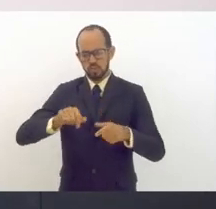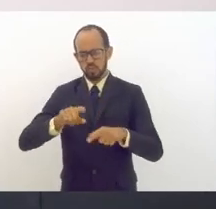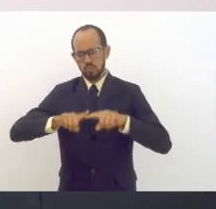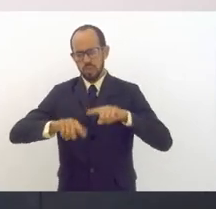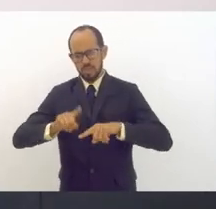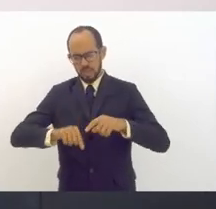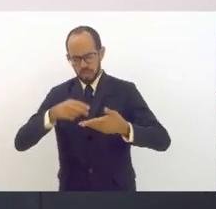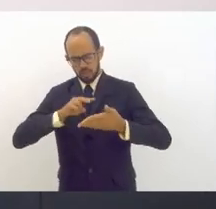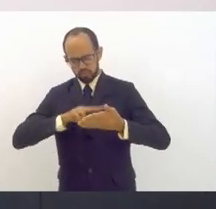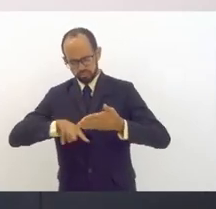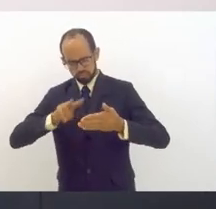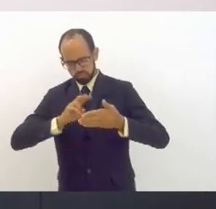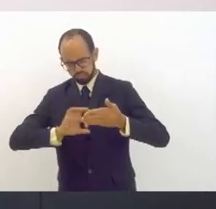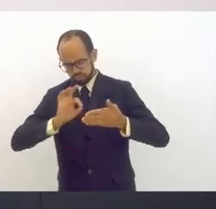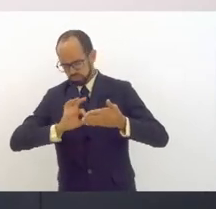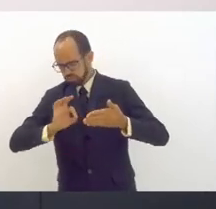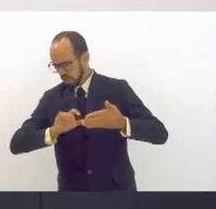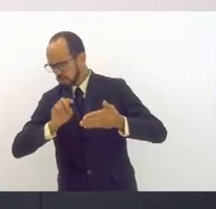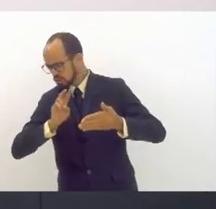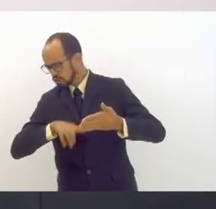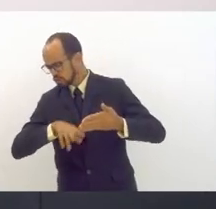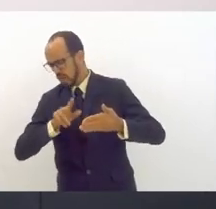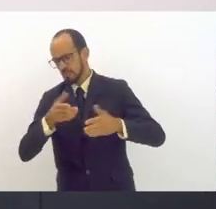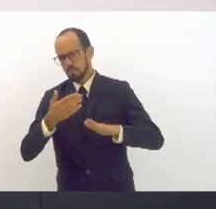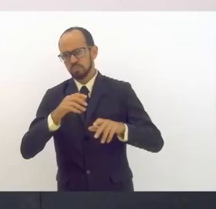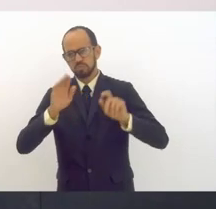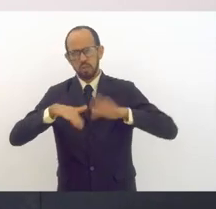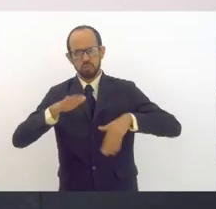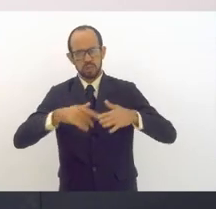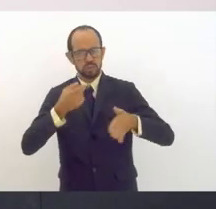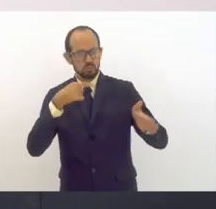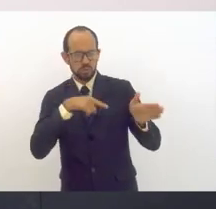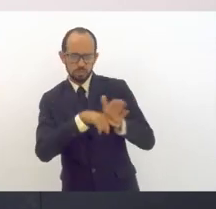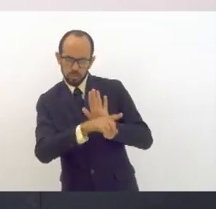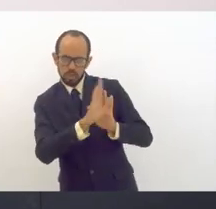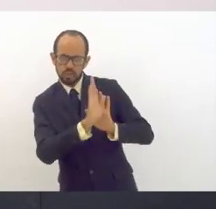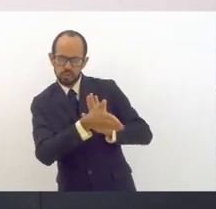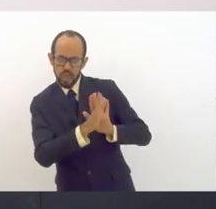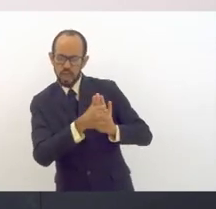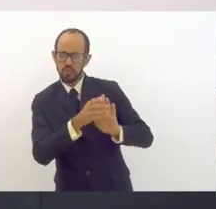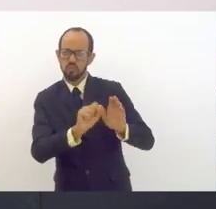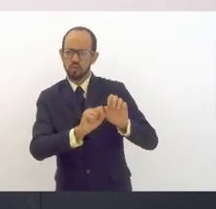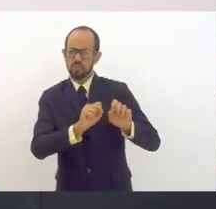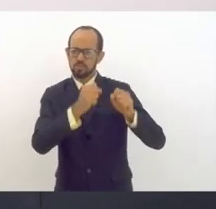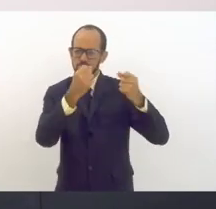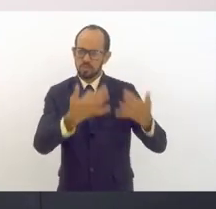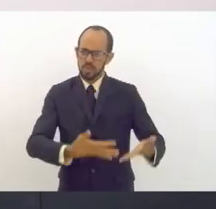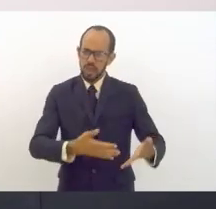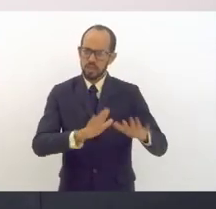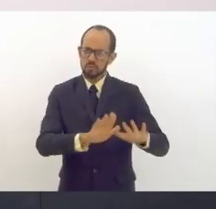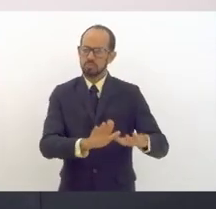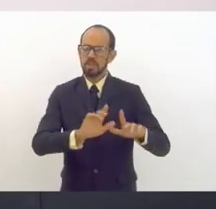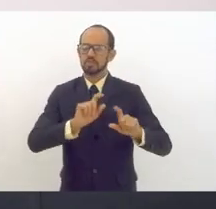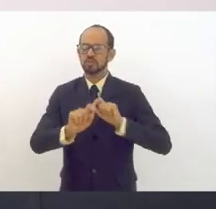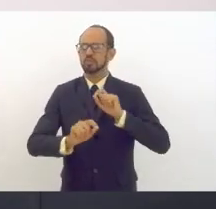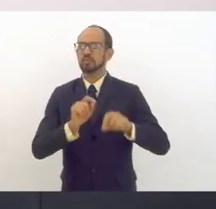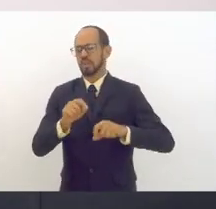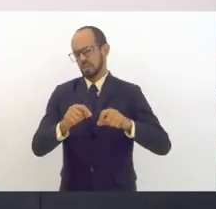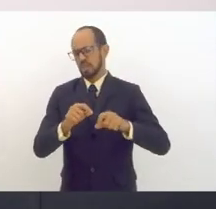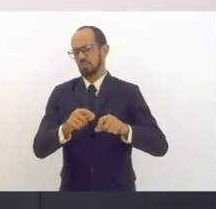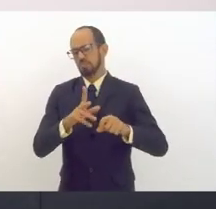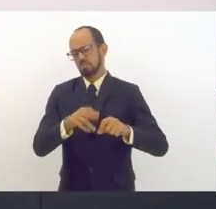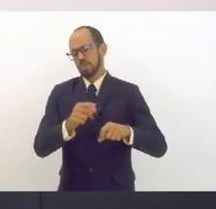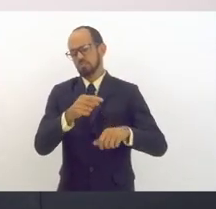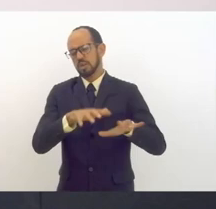aqui. É possível que algumas perguntas minhas talvez tenham sido esclarecidas numa fase anterior à minha chegada aqui durante a apresentação, mas ainda assim vou